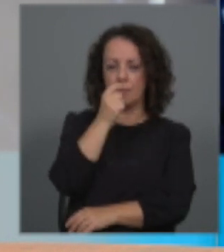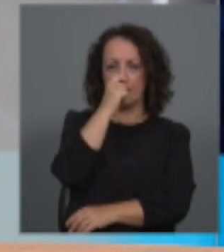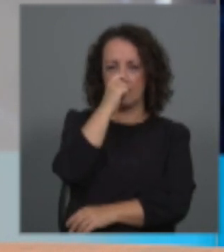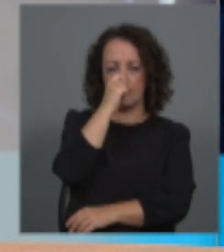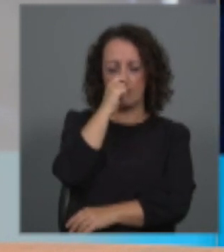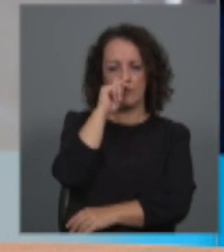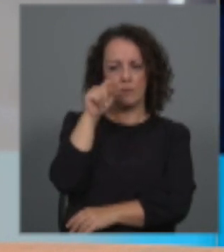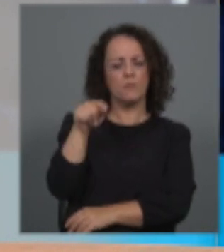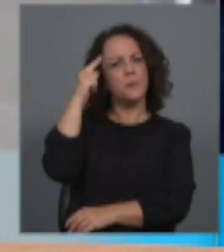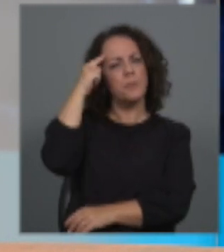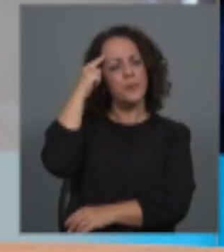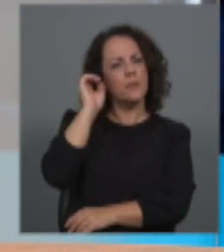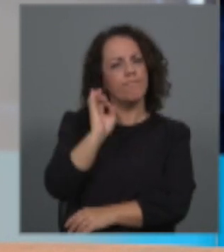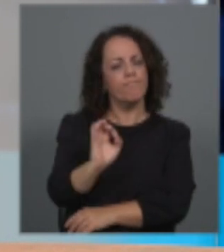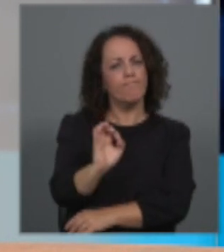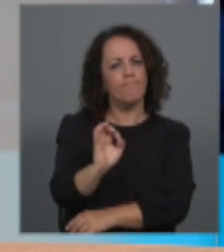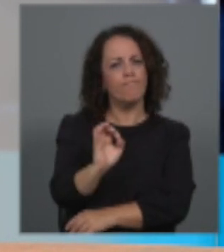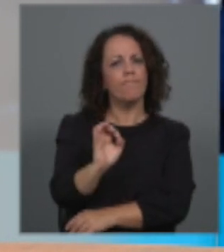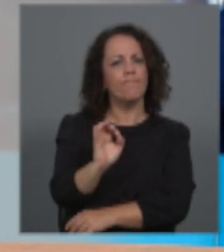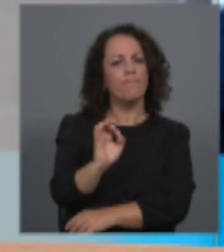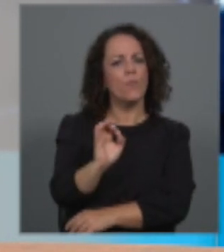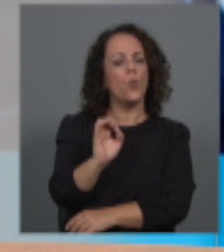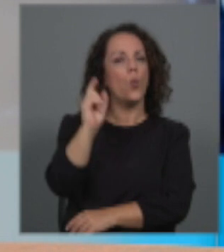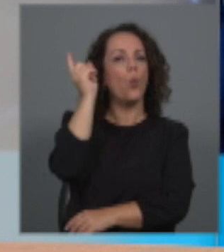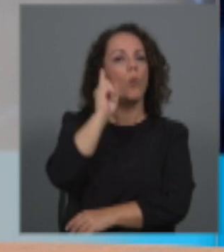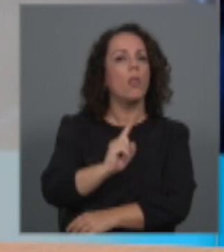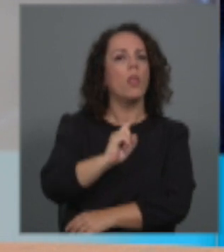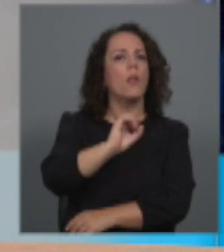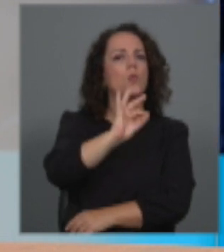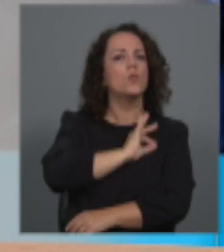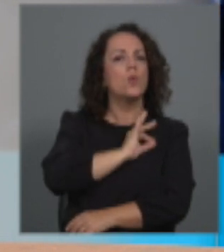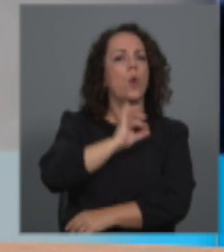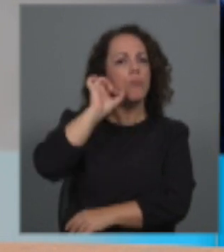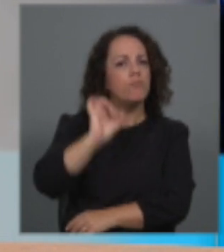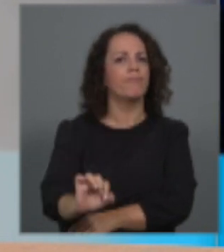pensa precisamente nesse tal dia do Senhor. Ele diz isto: